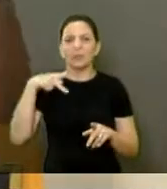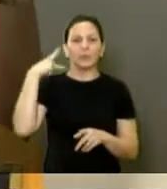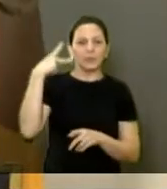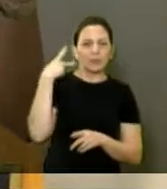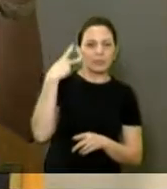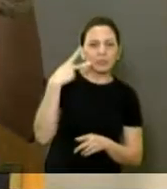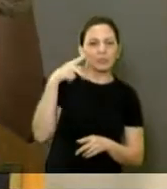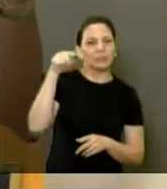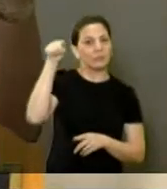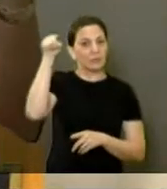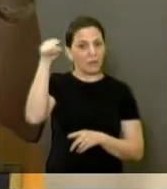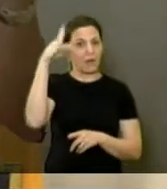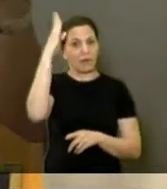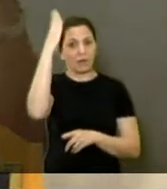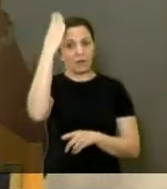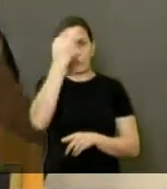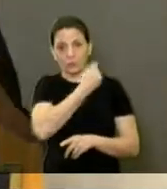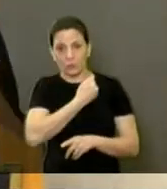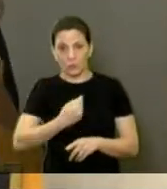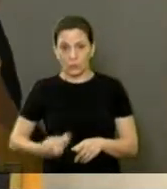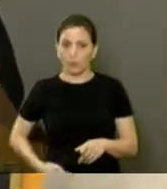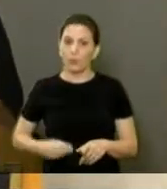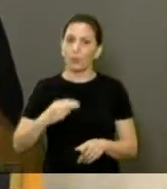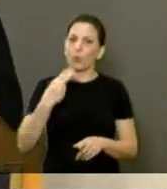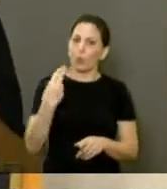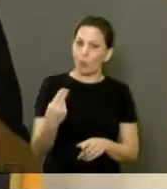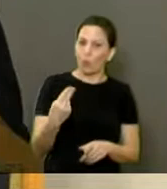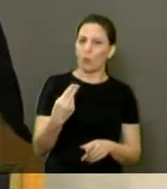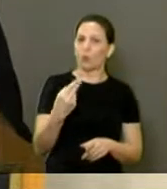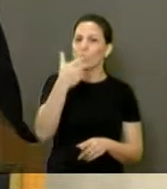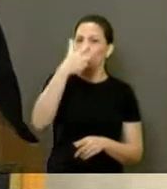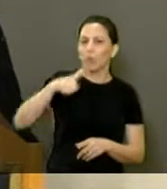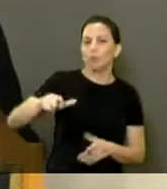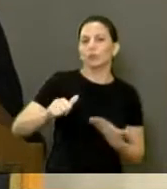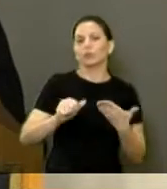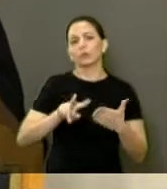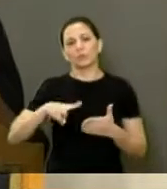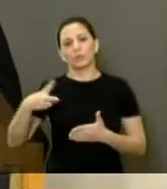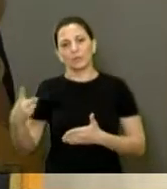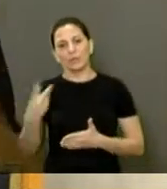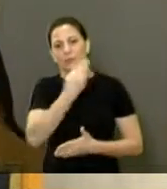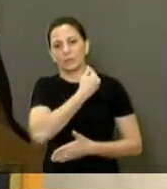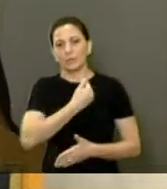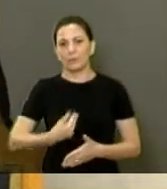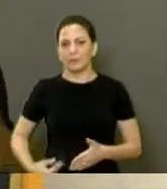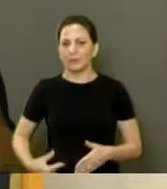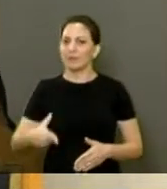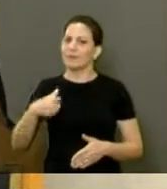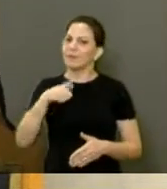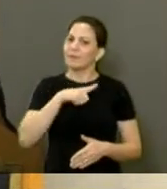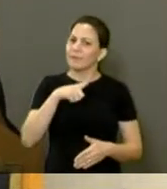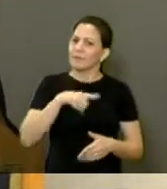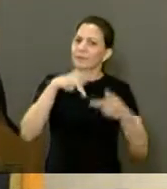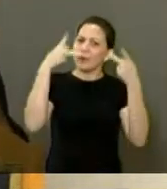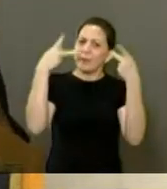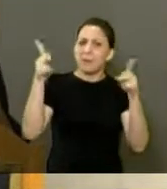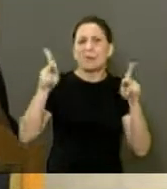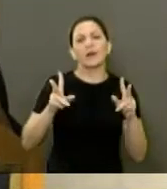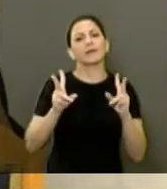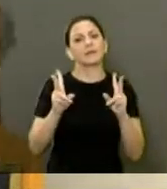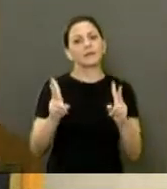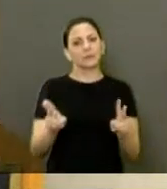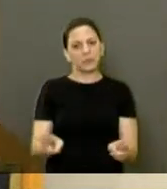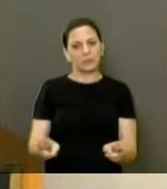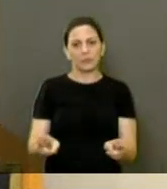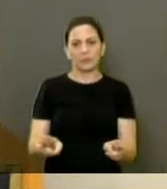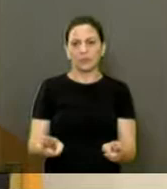estivesse lá no governo, ou se fosse outros que estivessem na oposição, nós teríamos a mesma situação?